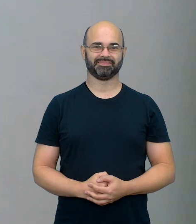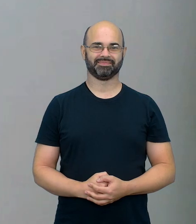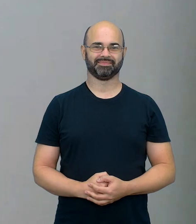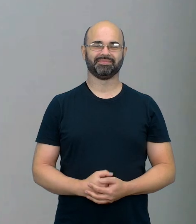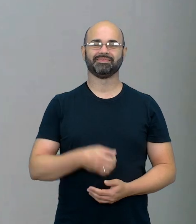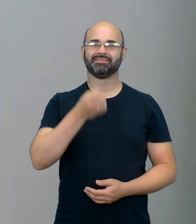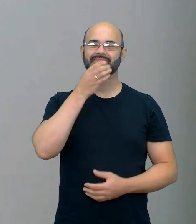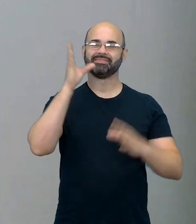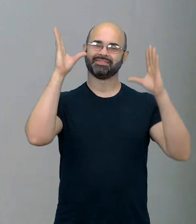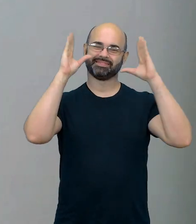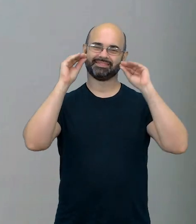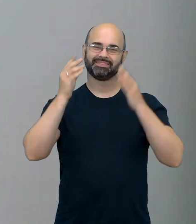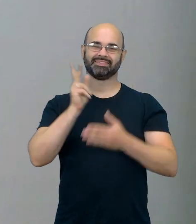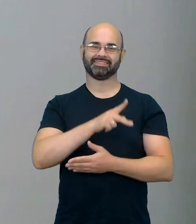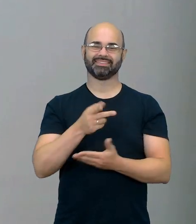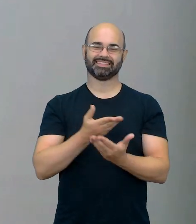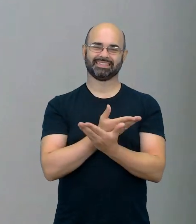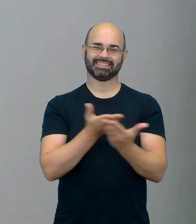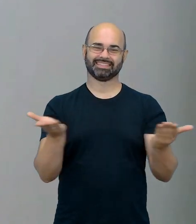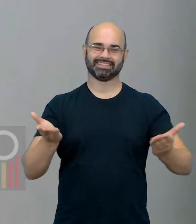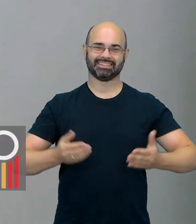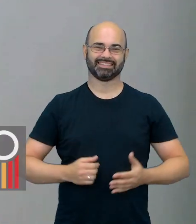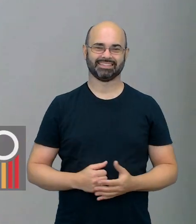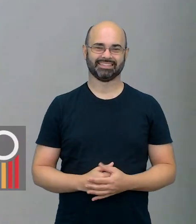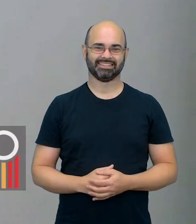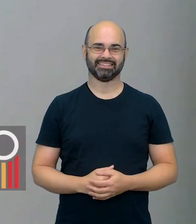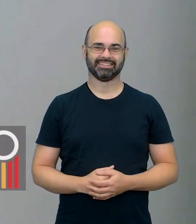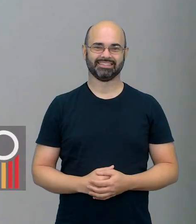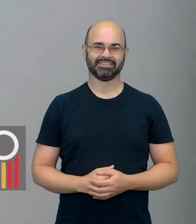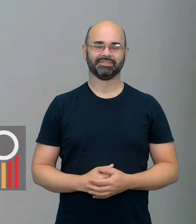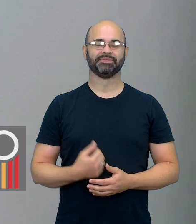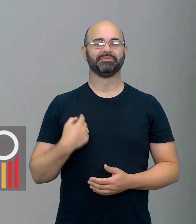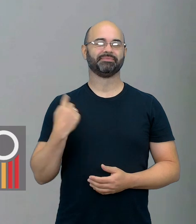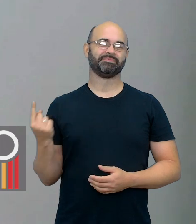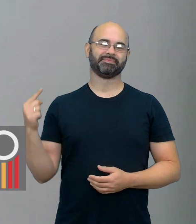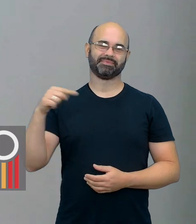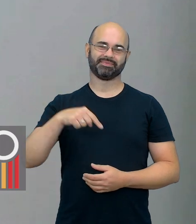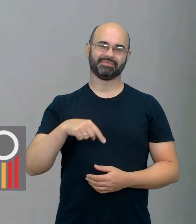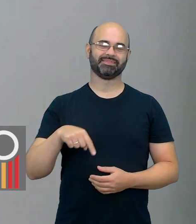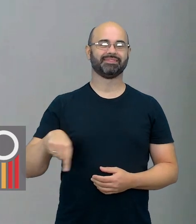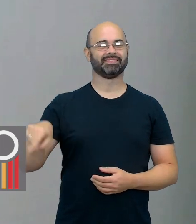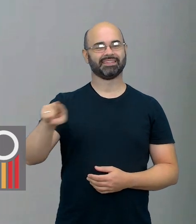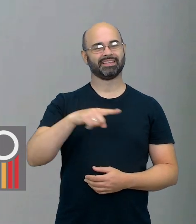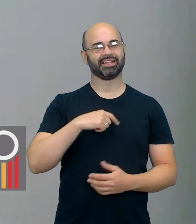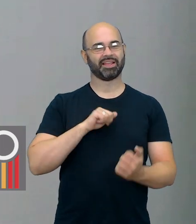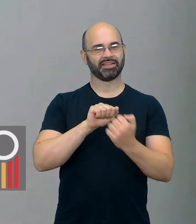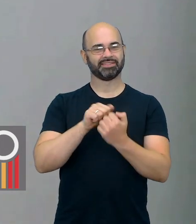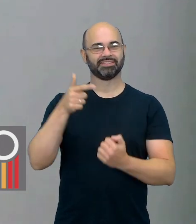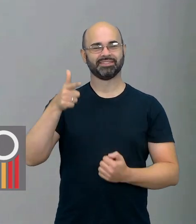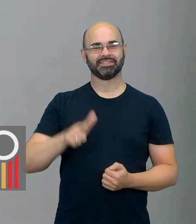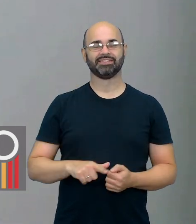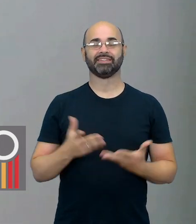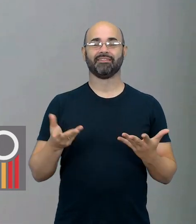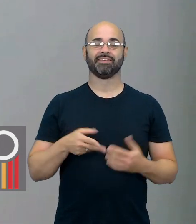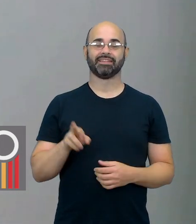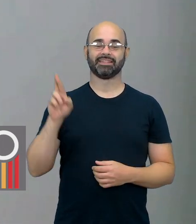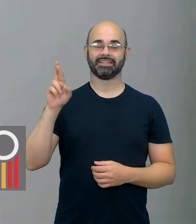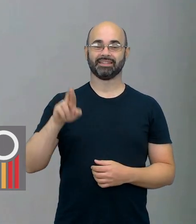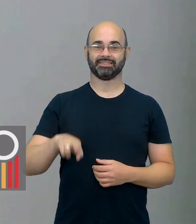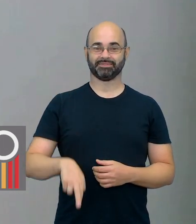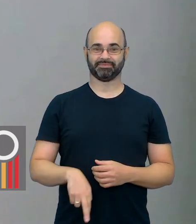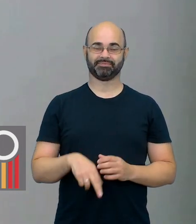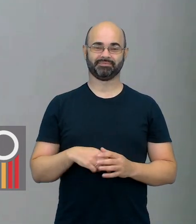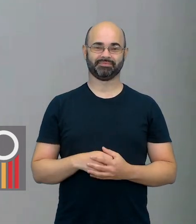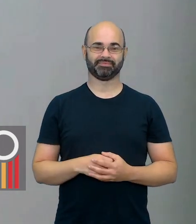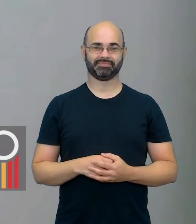Boa noite, professores. Estou aqui novamente com vocês nessa nosso programa de recuperação e